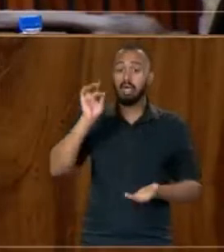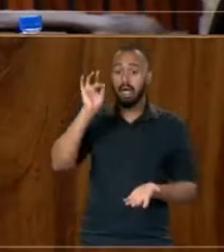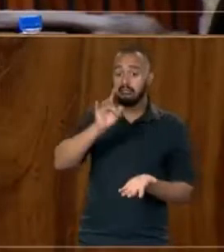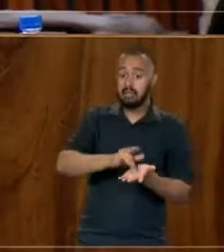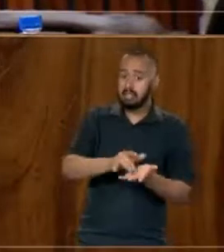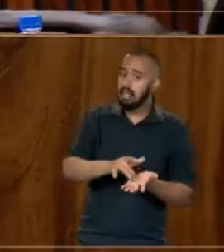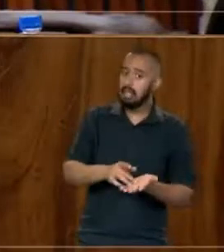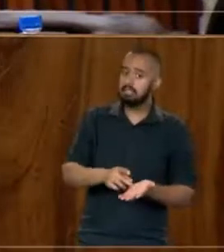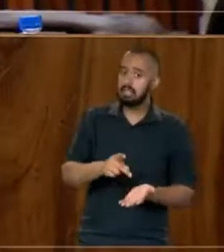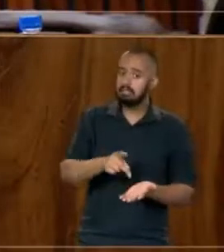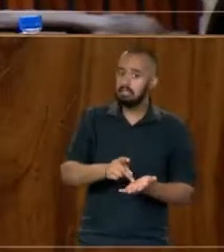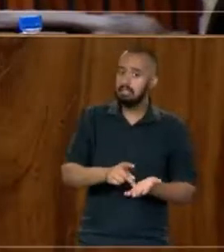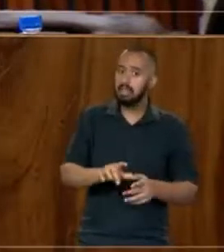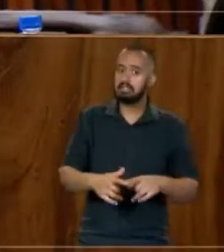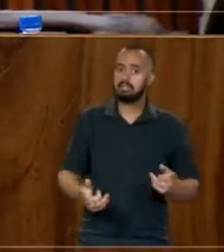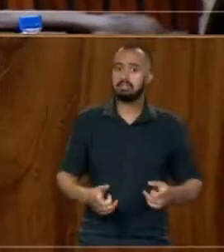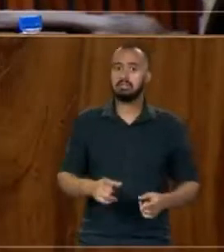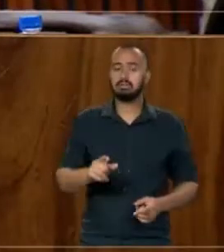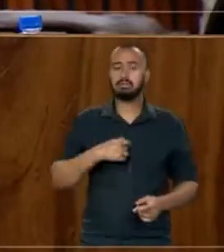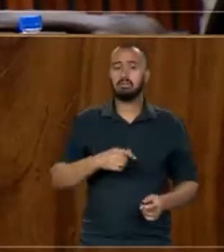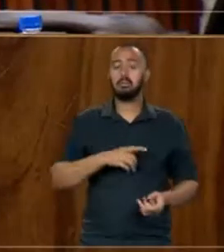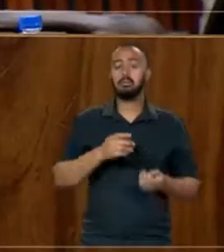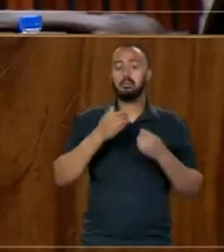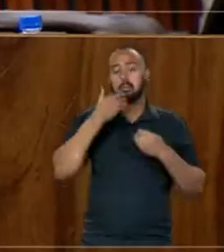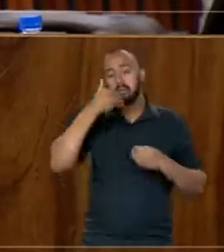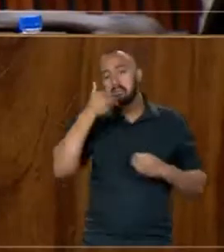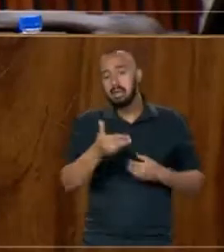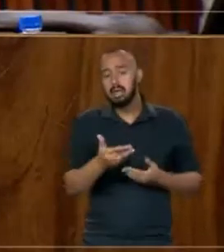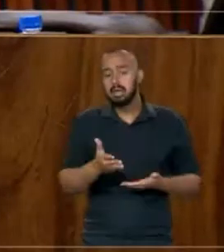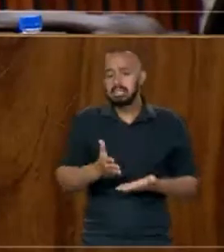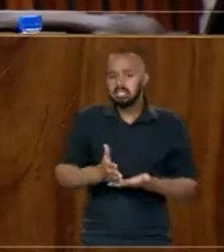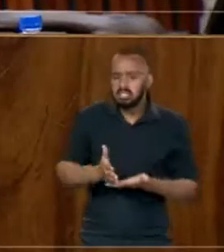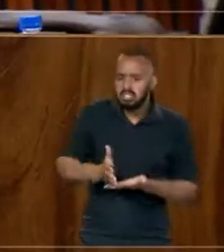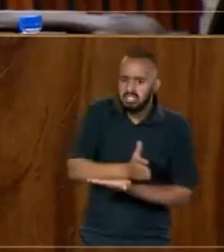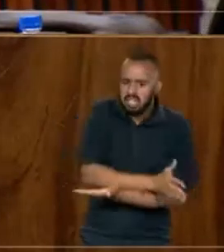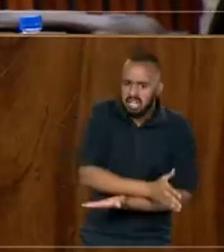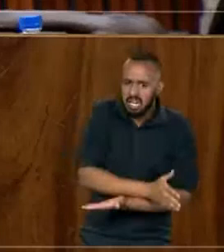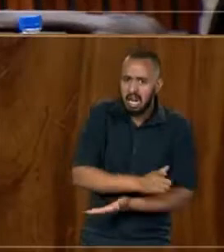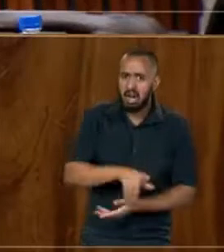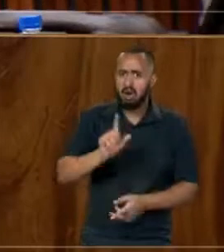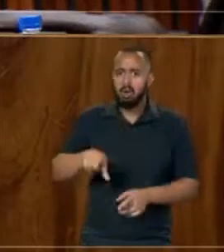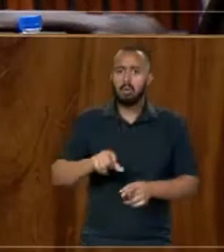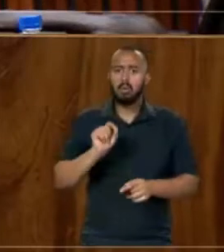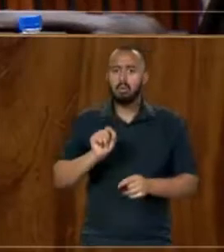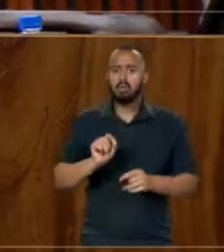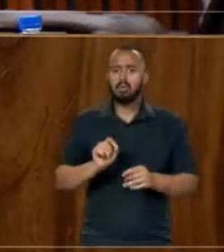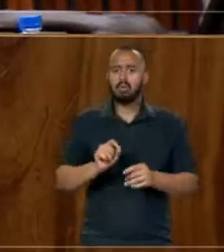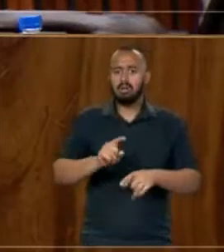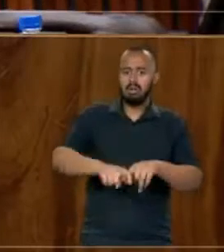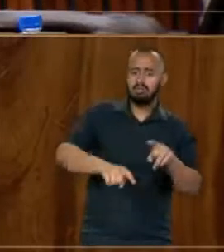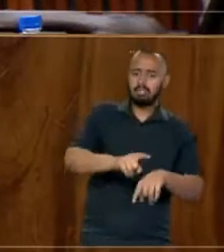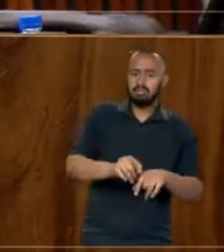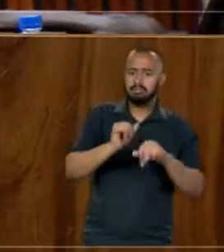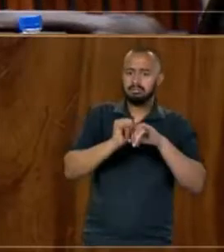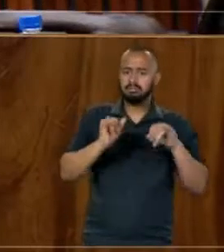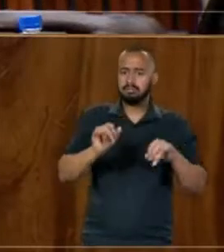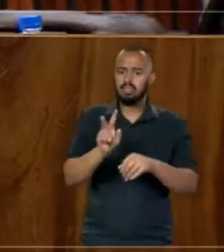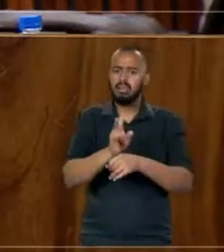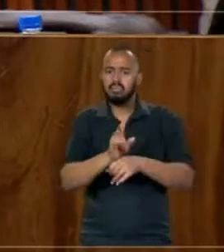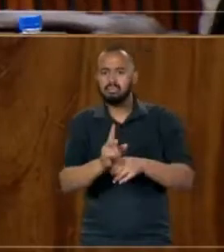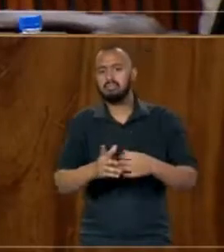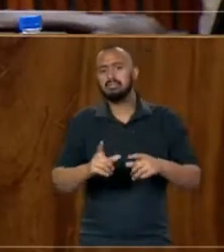Observa-se que a remoção de conteúdos, mesmo quando célere, não tem sido suficiente